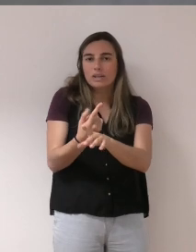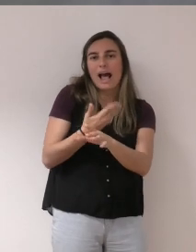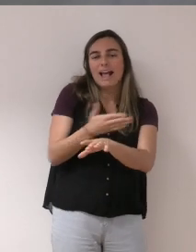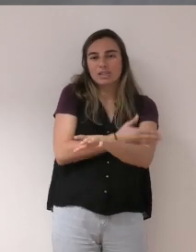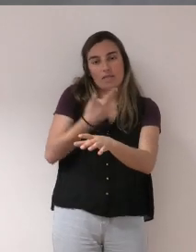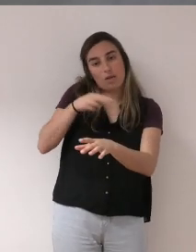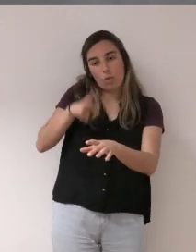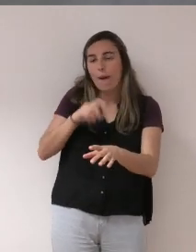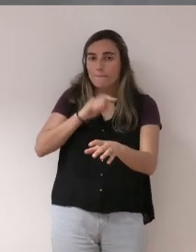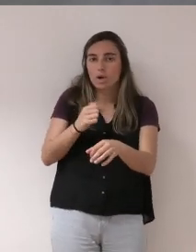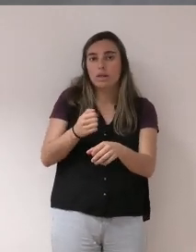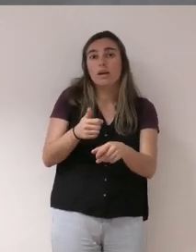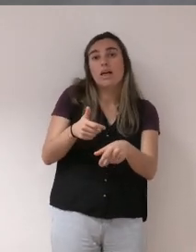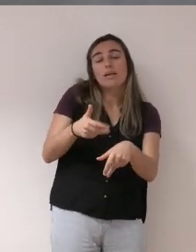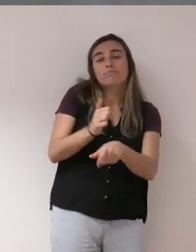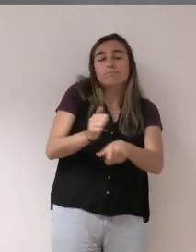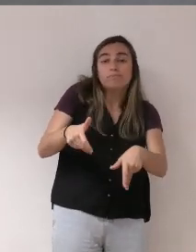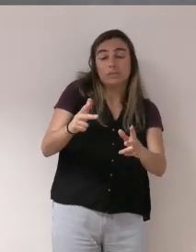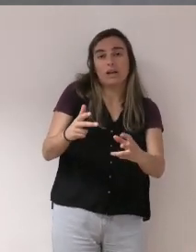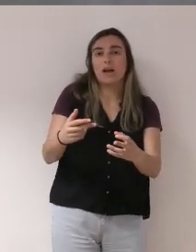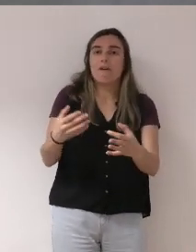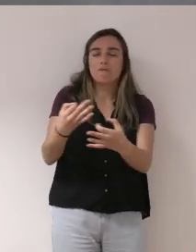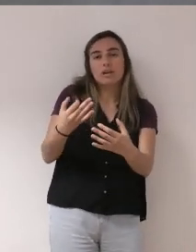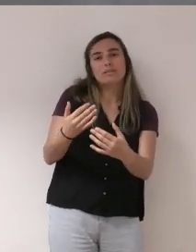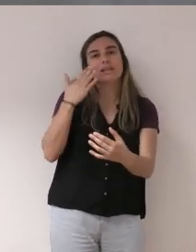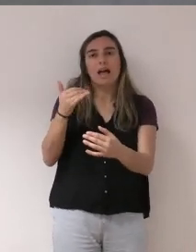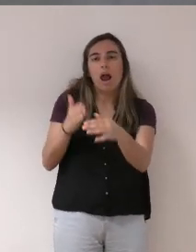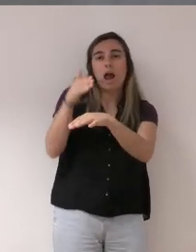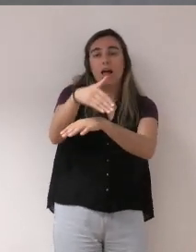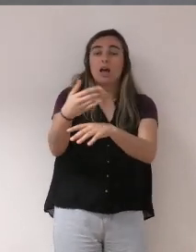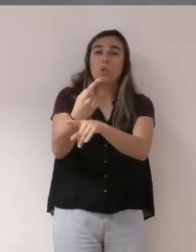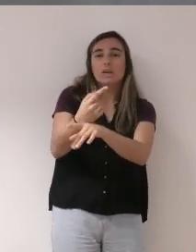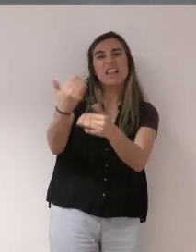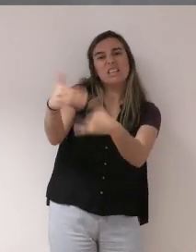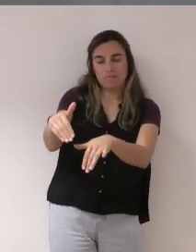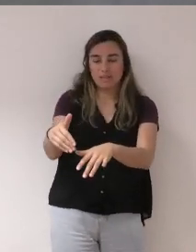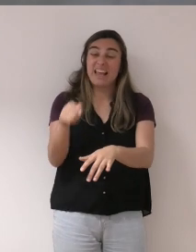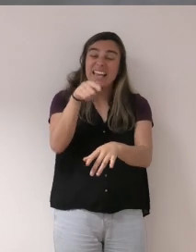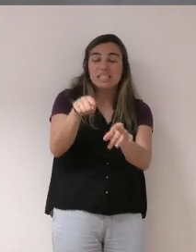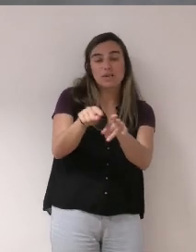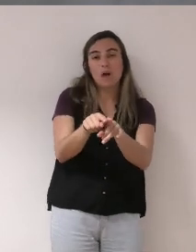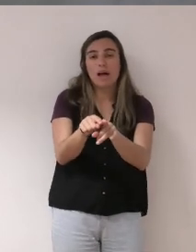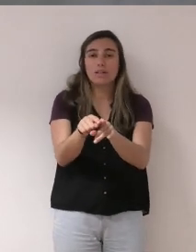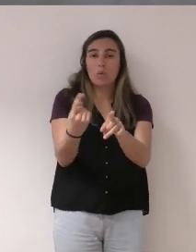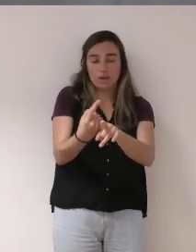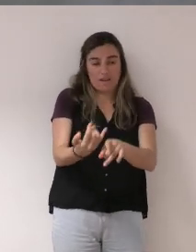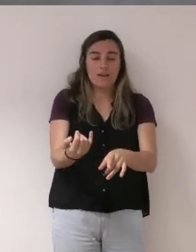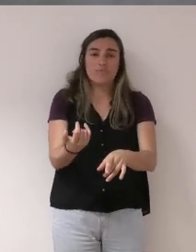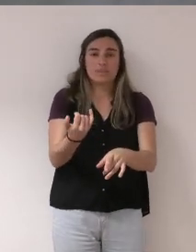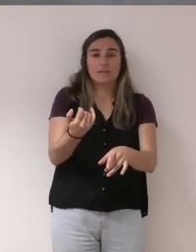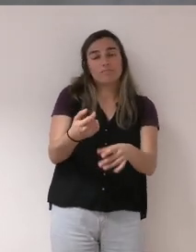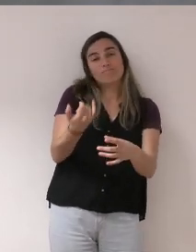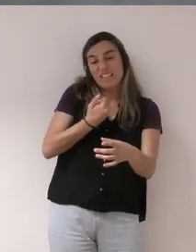um quebrar ou subverter das linhas que forjam as ligações. Ao mesmo tempo, este processo de inscrição da identidade num